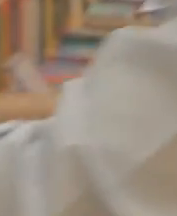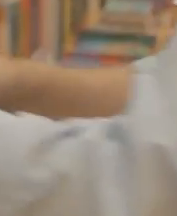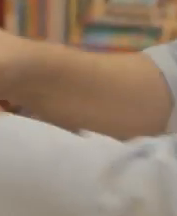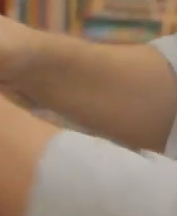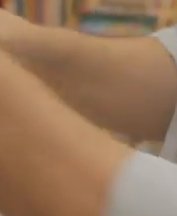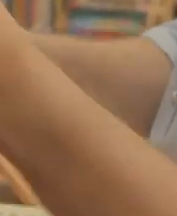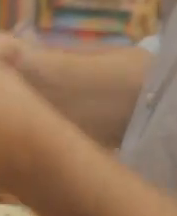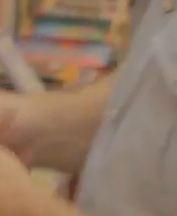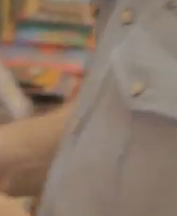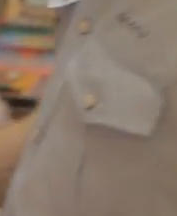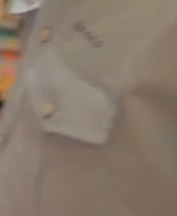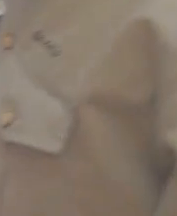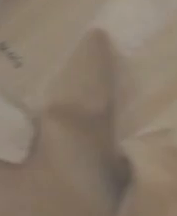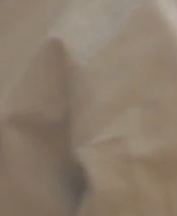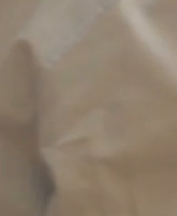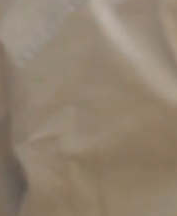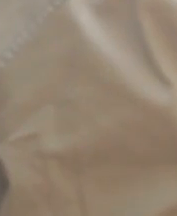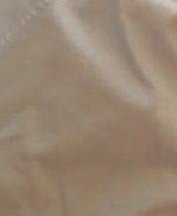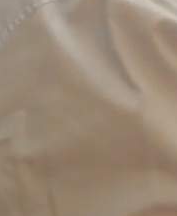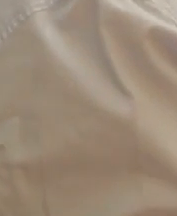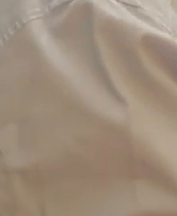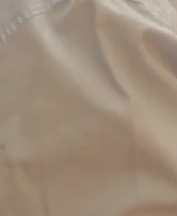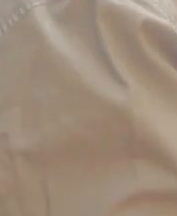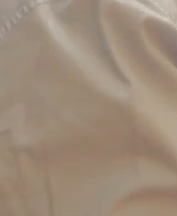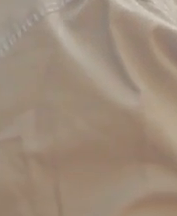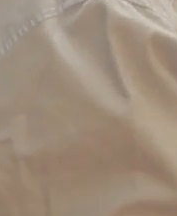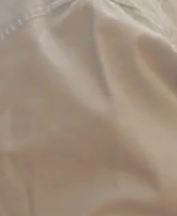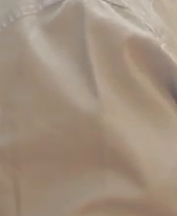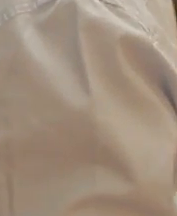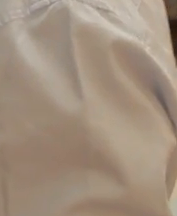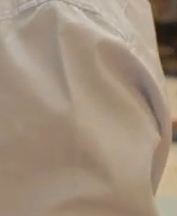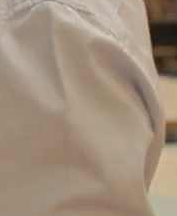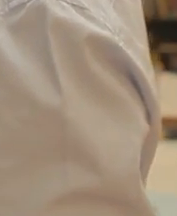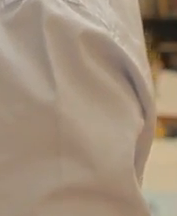pé em frente a uma estante com livros. Ele pega um deles e abre.